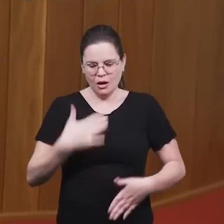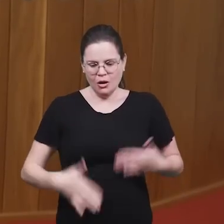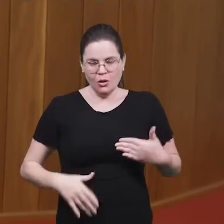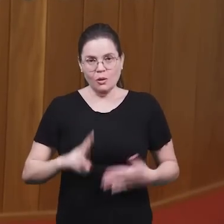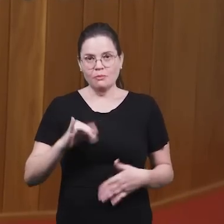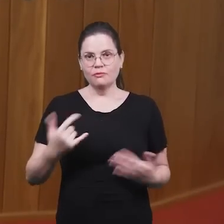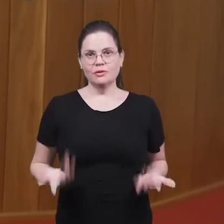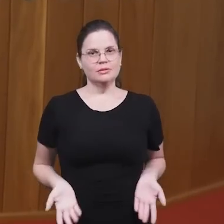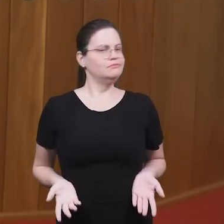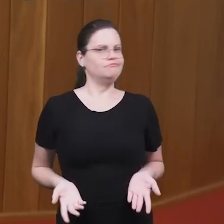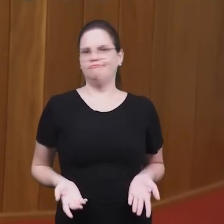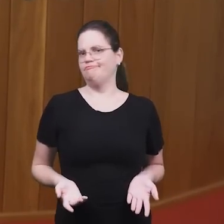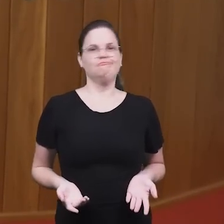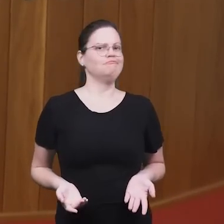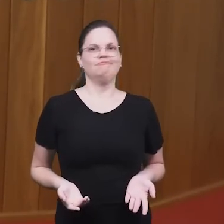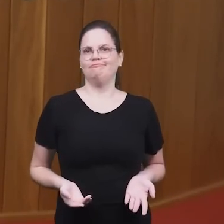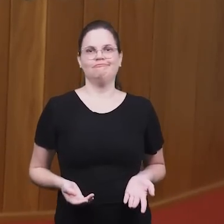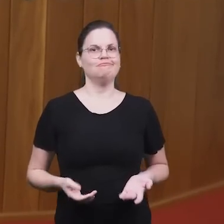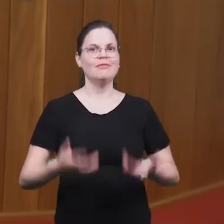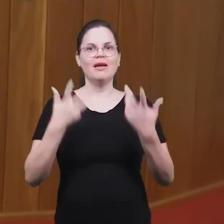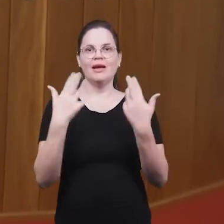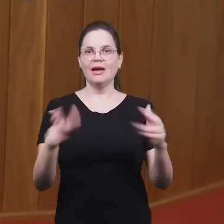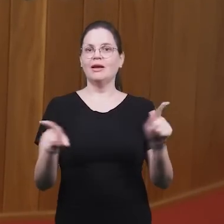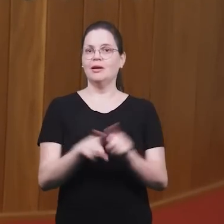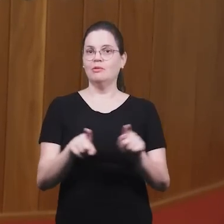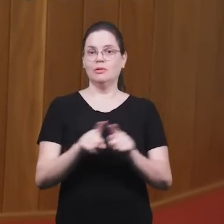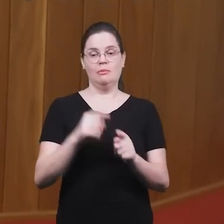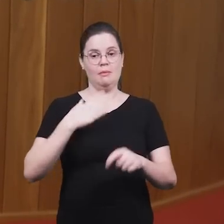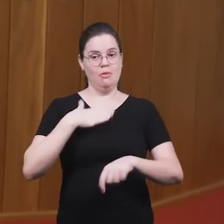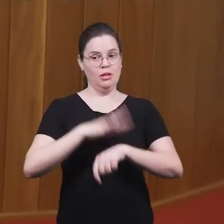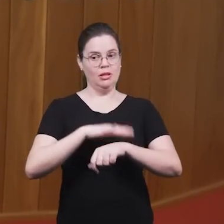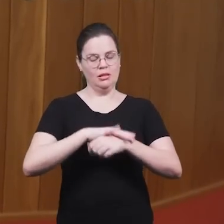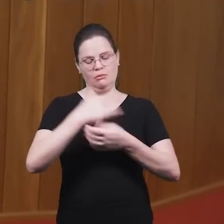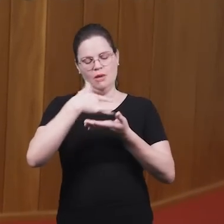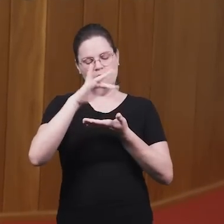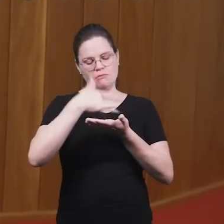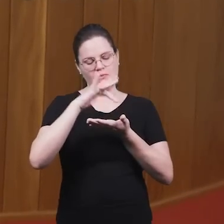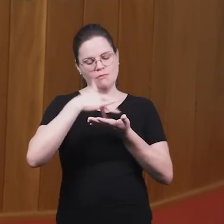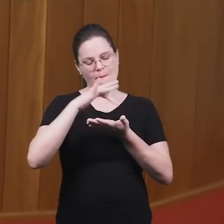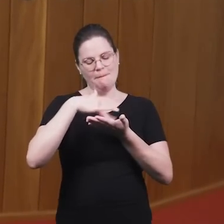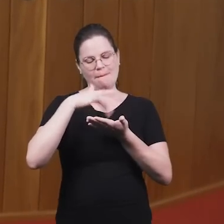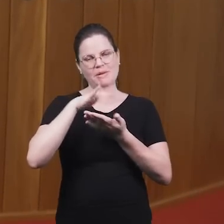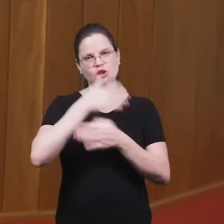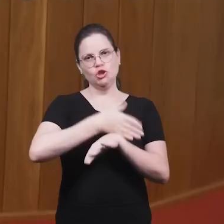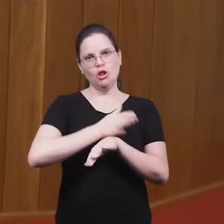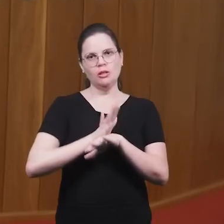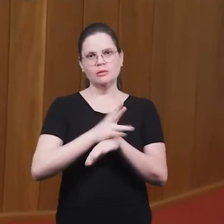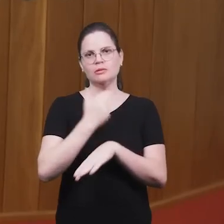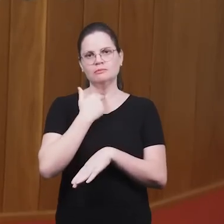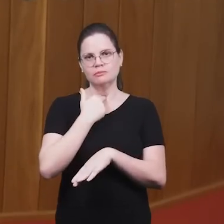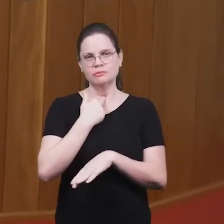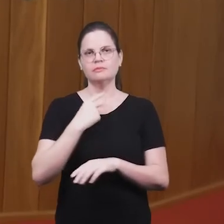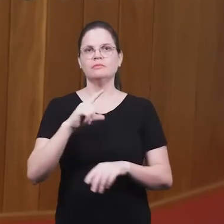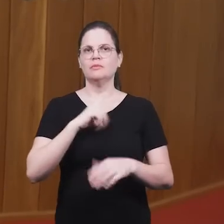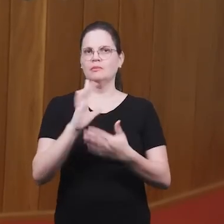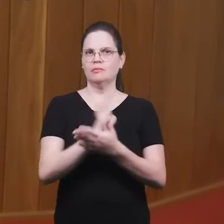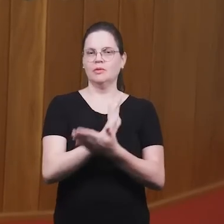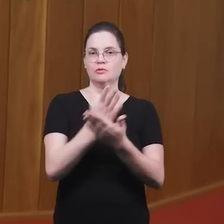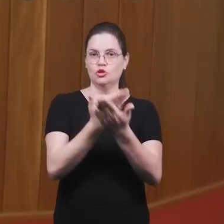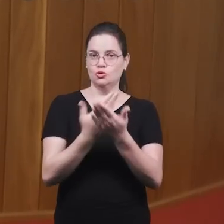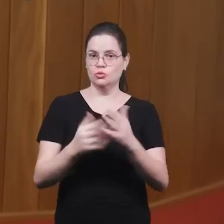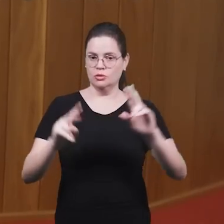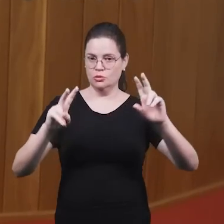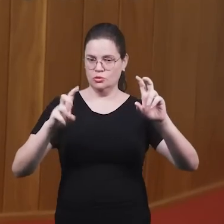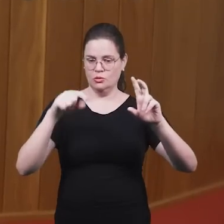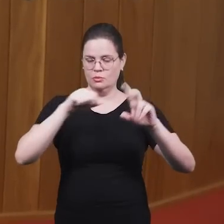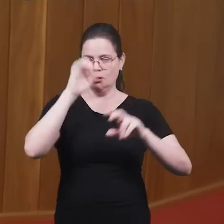meu corpo? Não. Assim como o nosso tempo no celular tem que ser diferente. E aí tem um monte de gente estudando